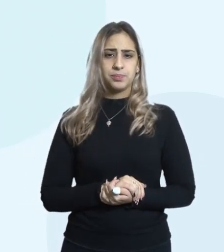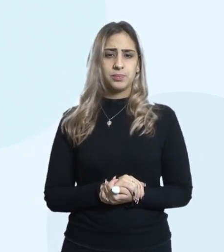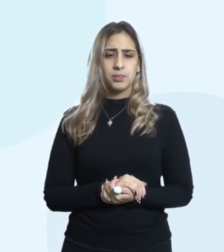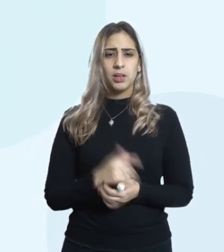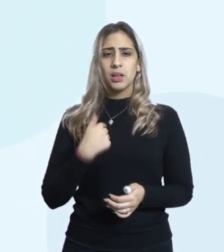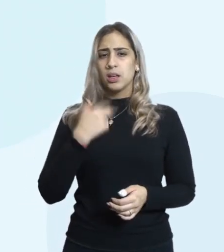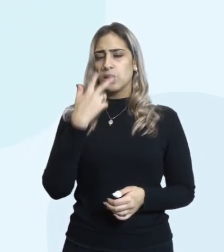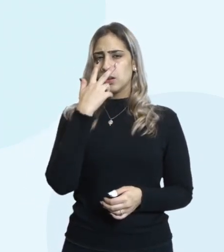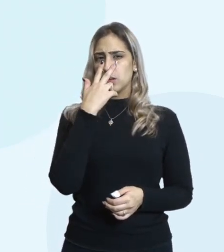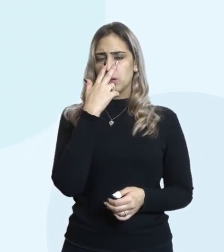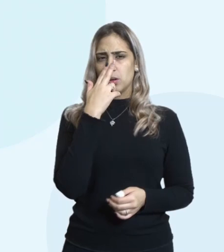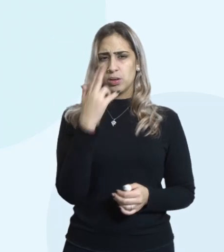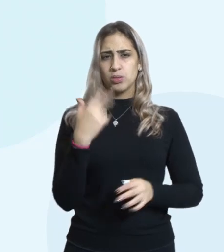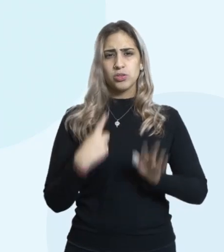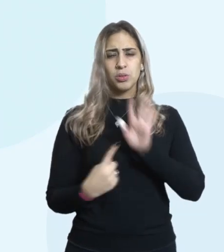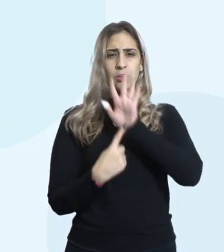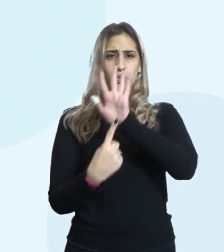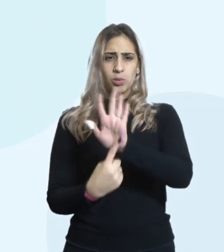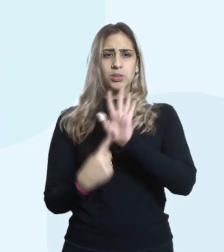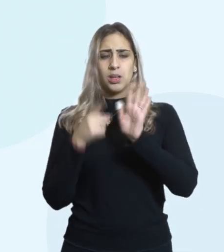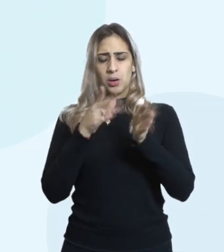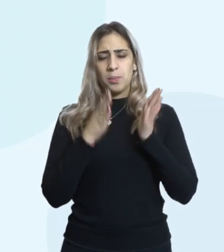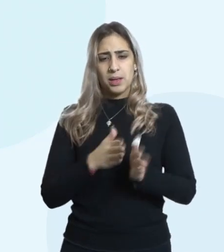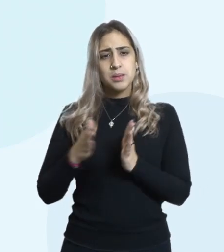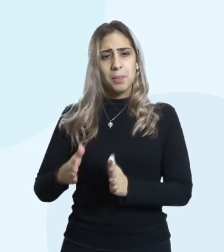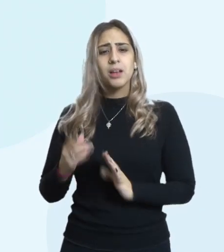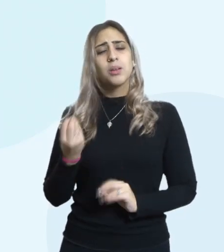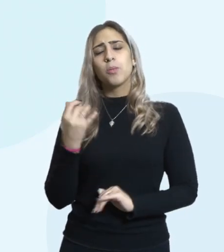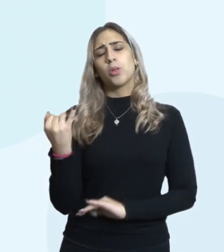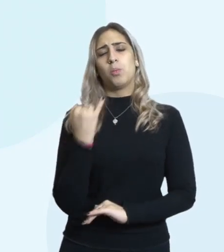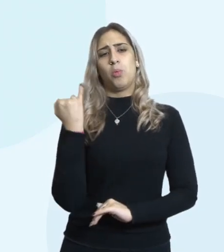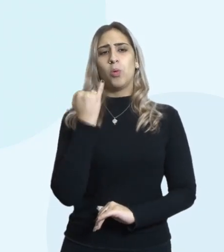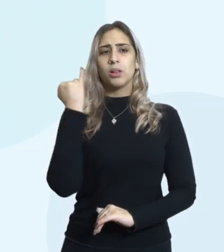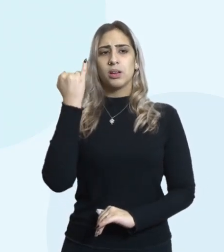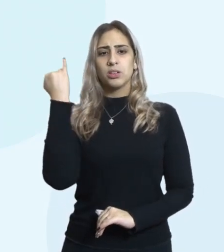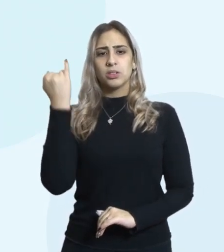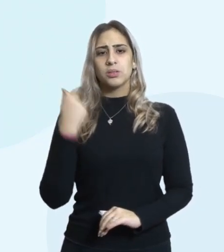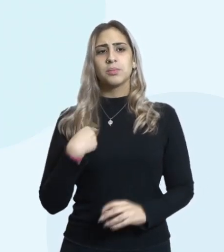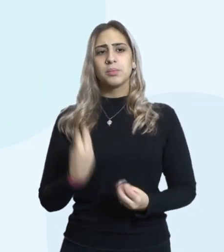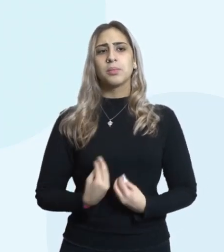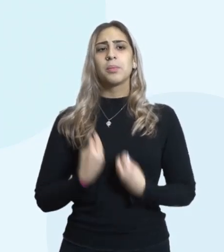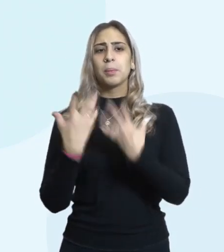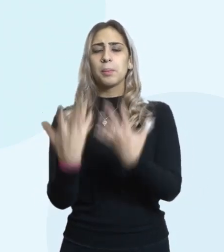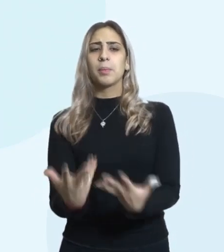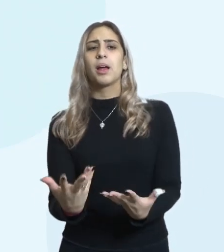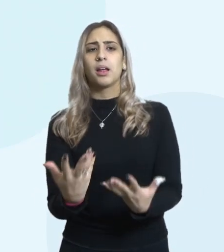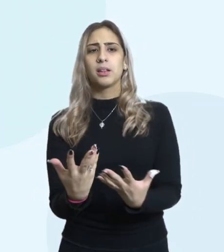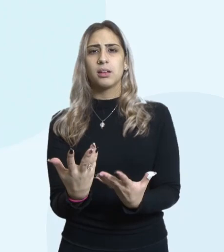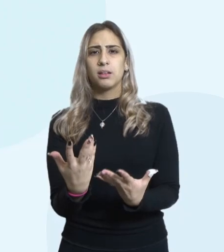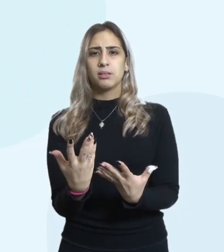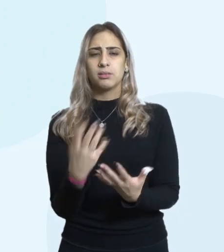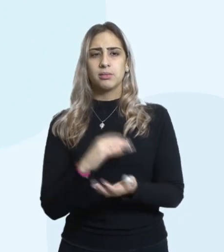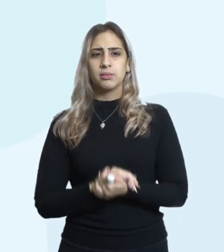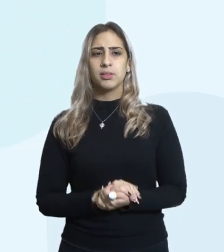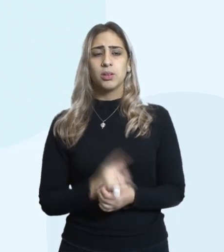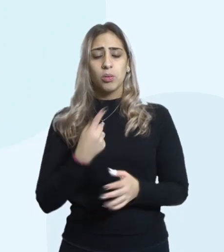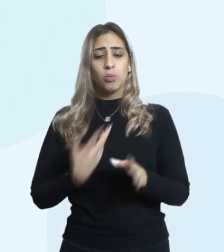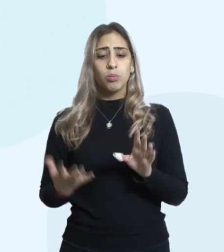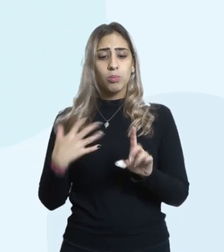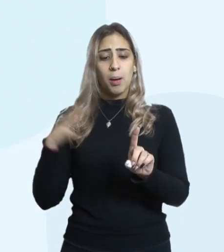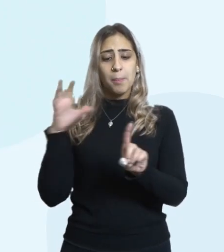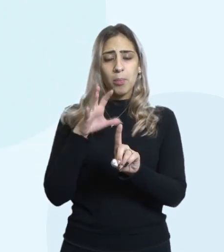acho que mostrar o passo a passo é muito importante para dar um apoio maior